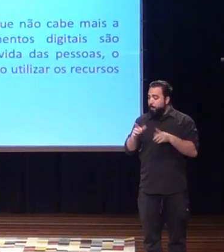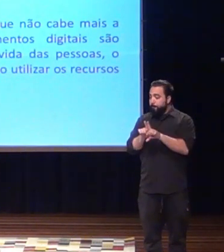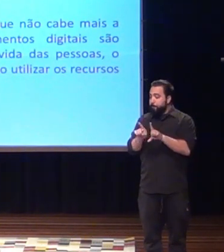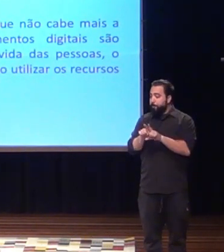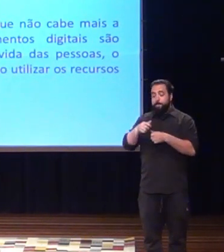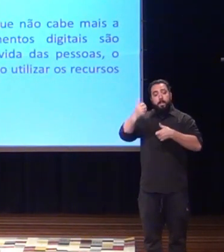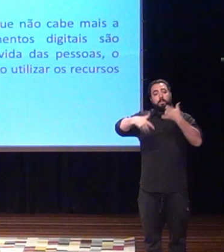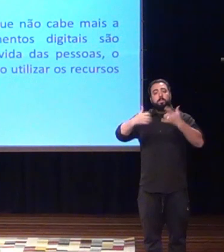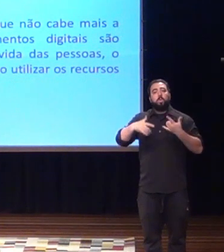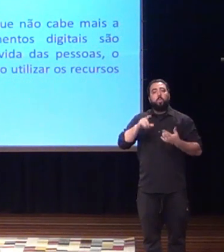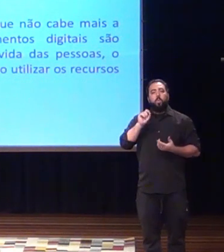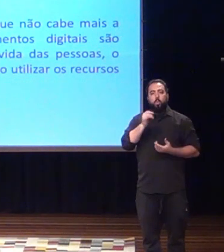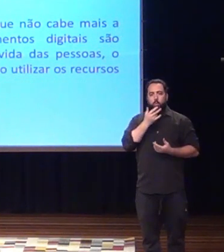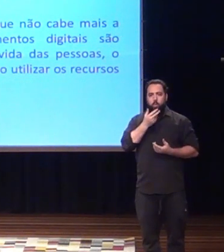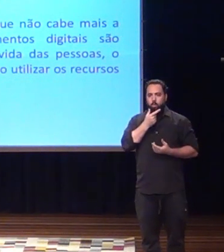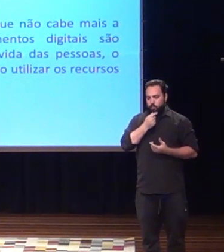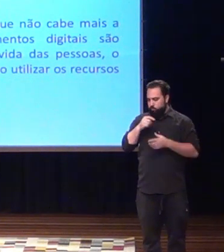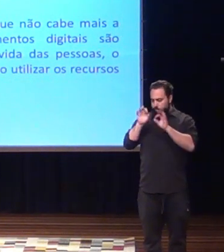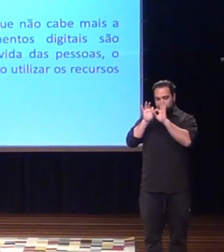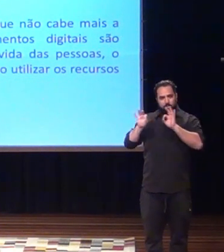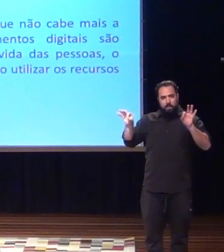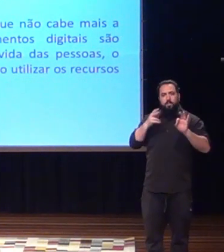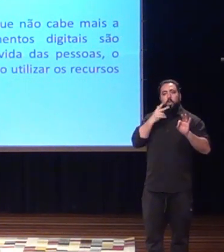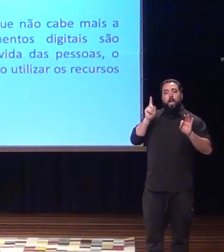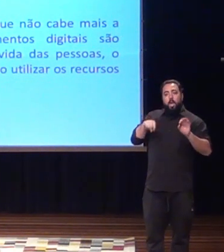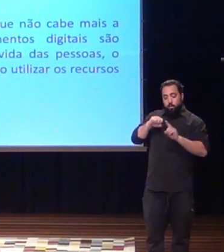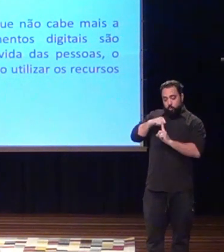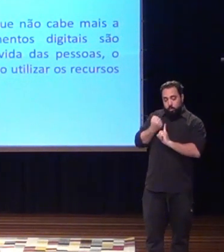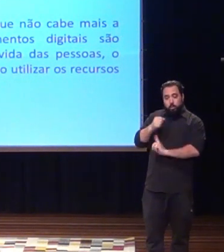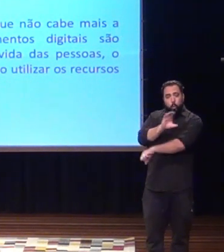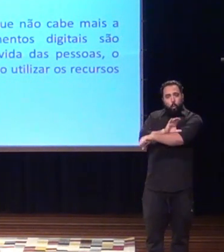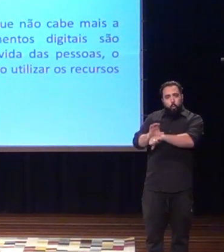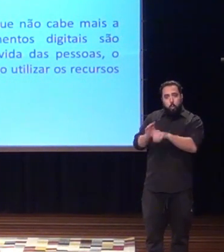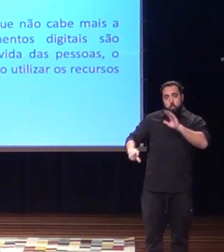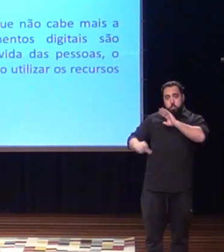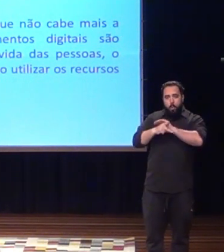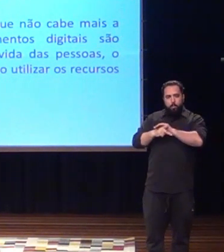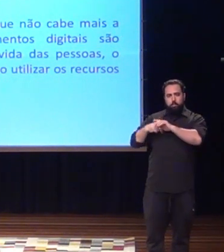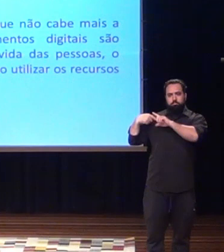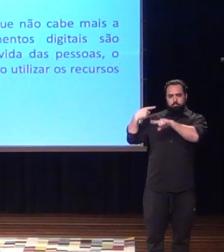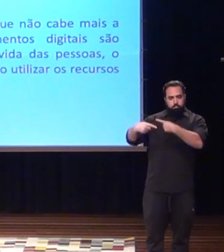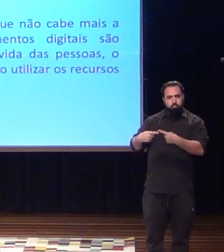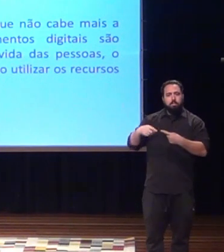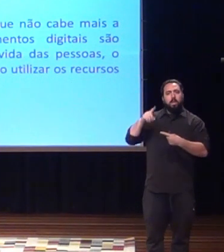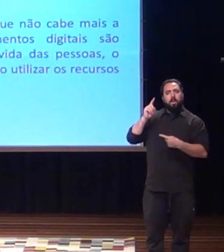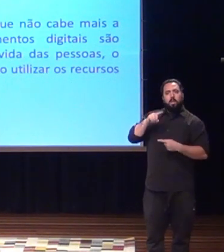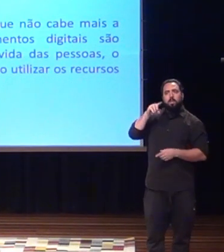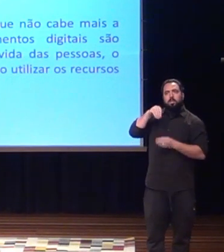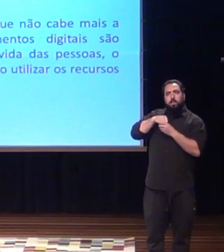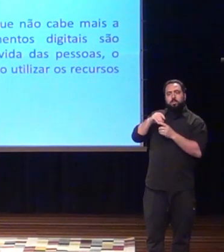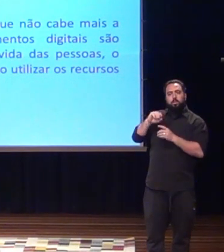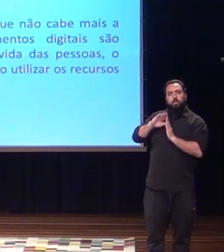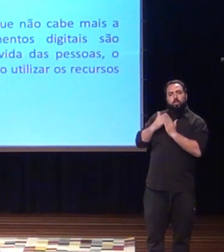as tecnologias são produtos de uma sociedade, de uma cultura. Então, se eles são produtos de uma sociedade, de uma cultura, eles estão dentro da